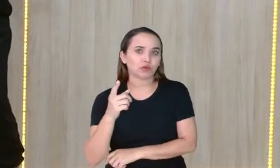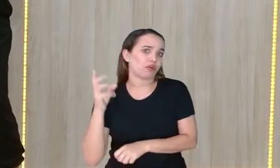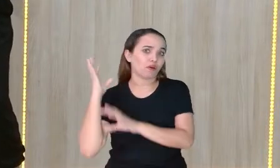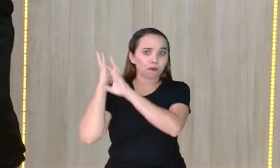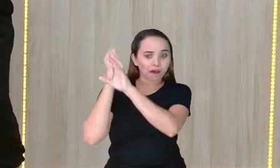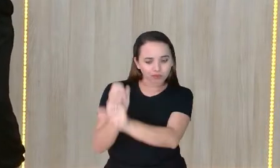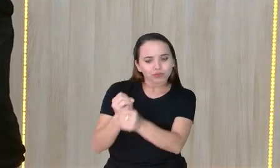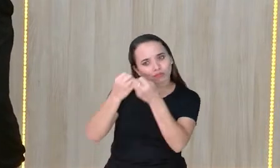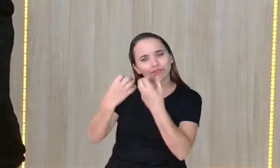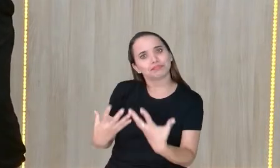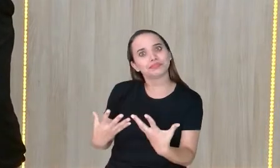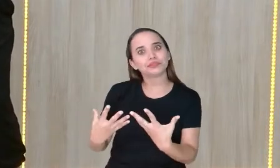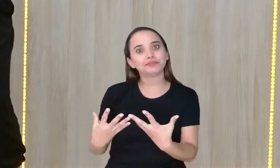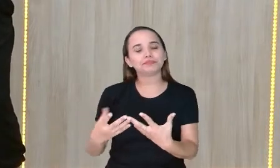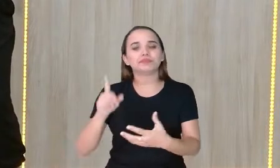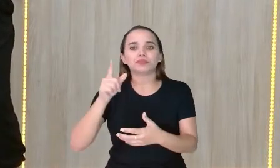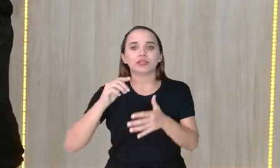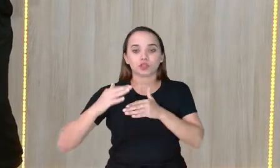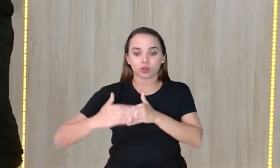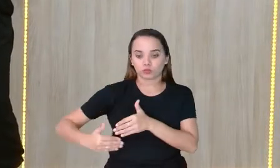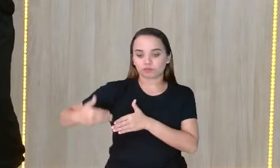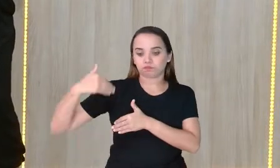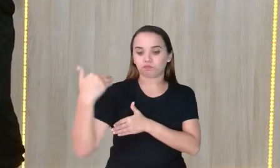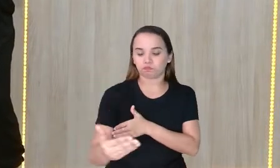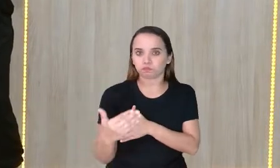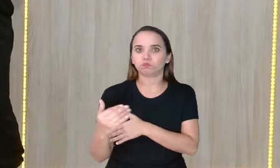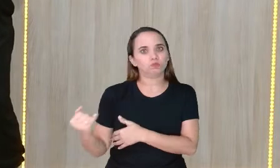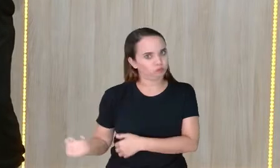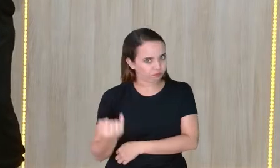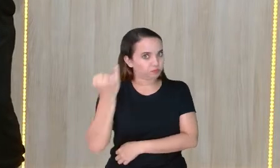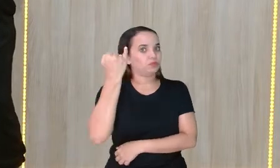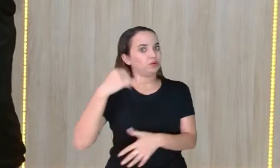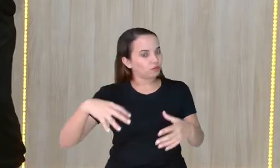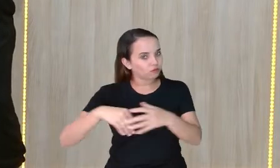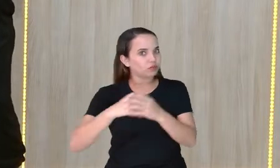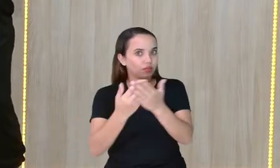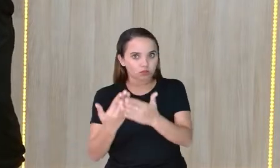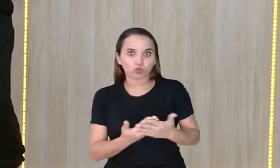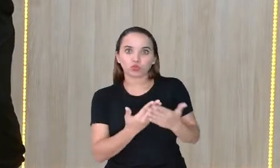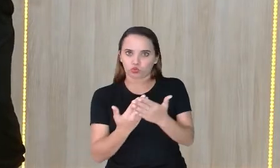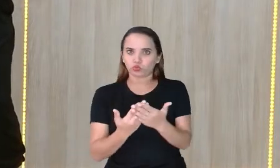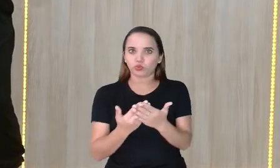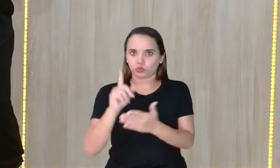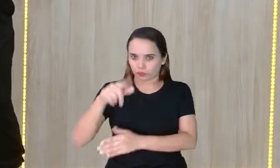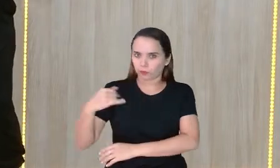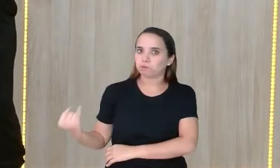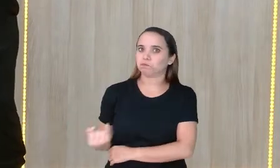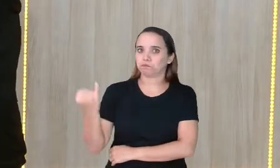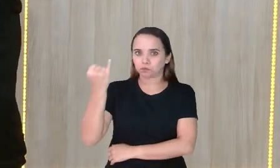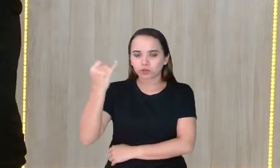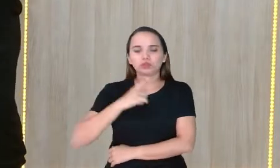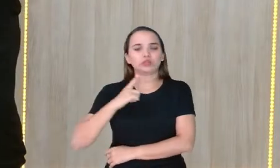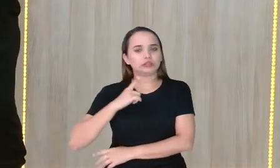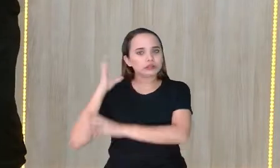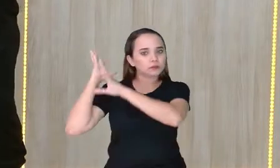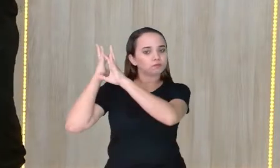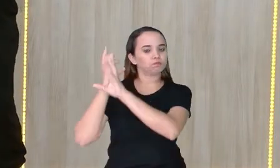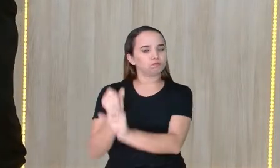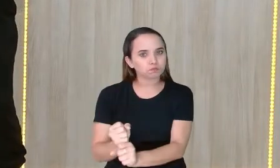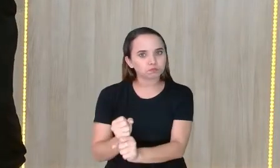mal. É, inclusive, uma etapa essencial do estudo, certo? É importante que a gente revise, é importante que a